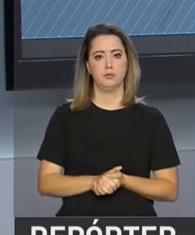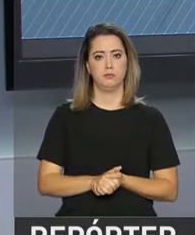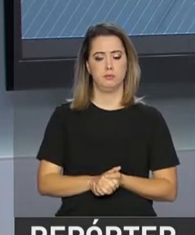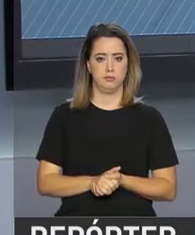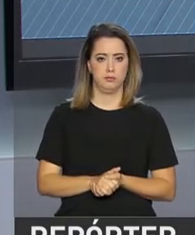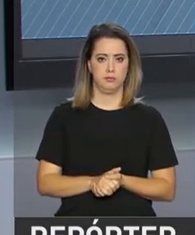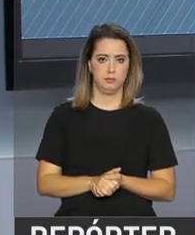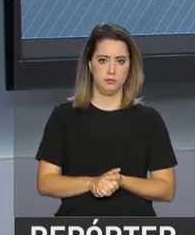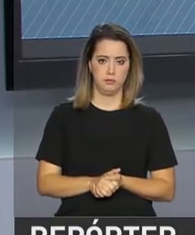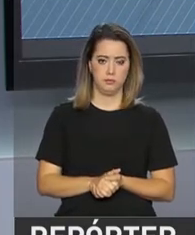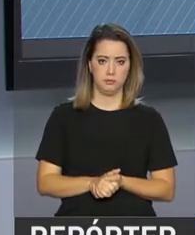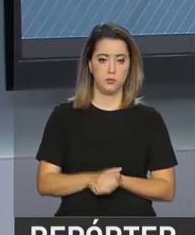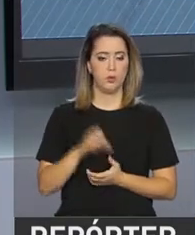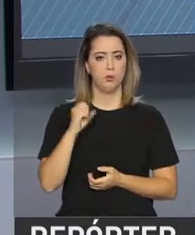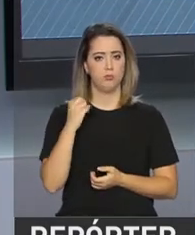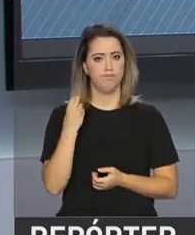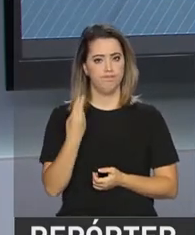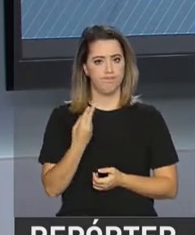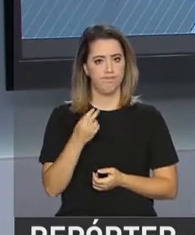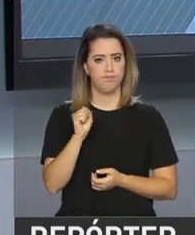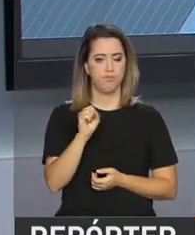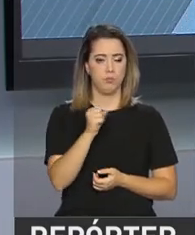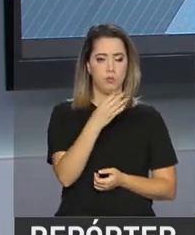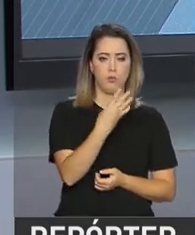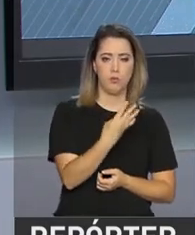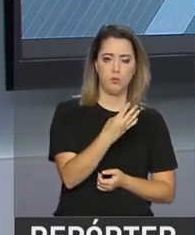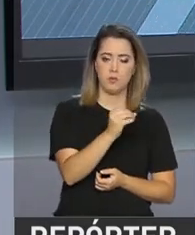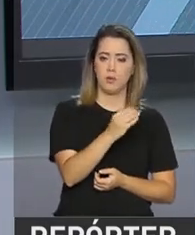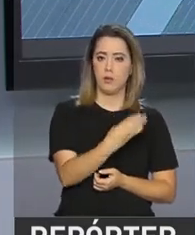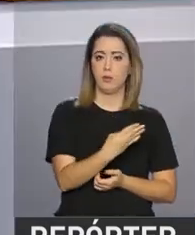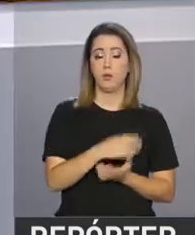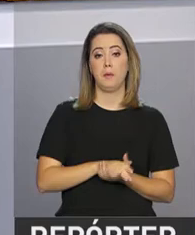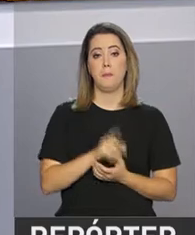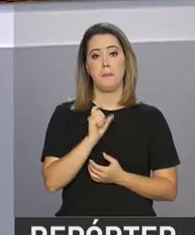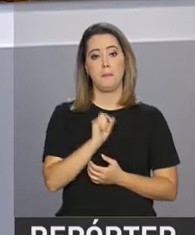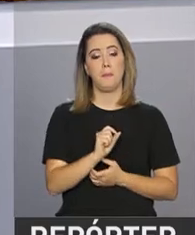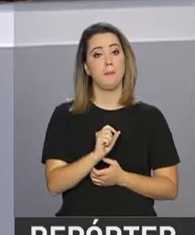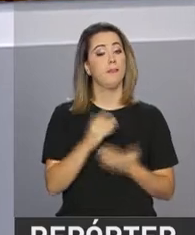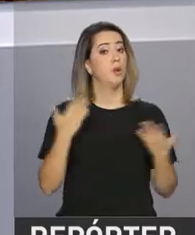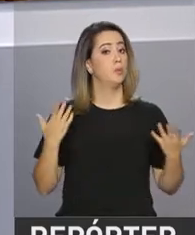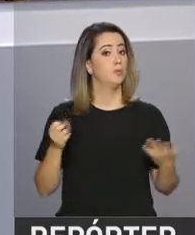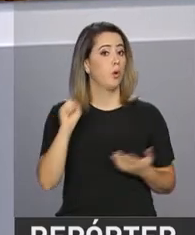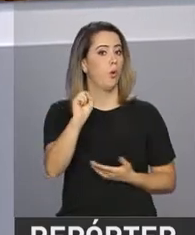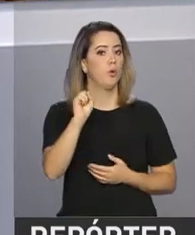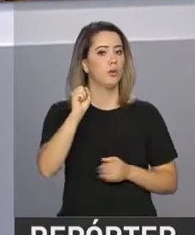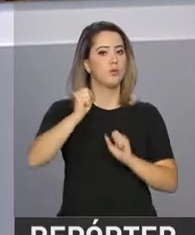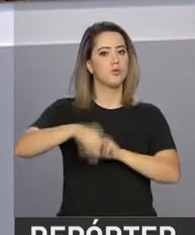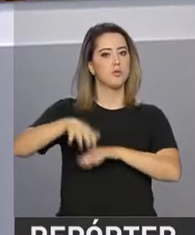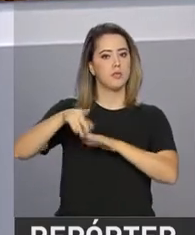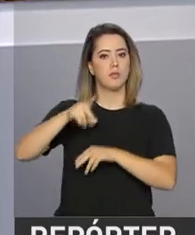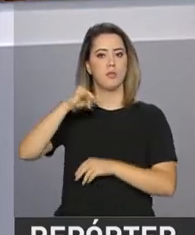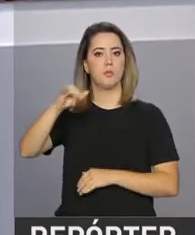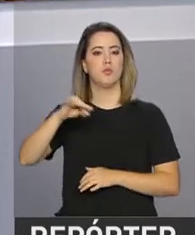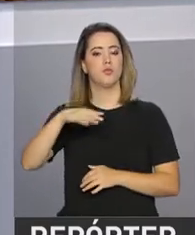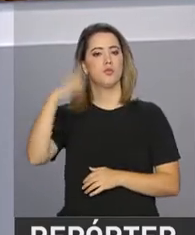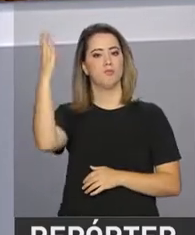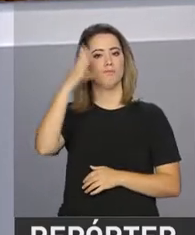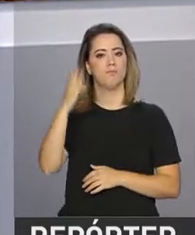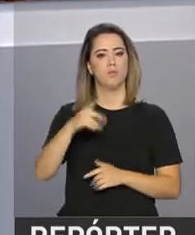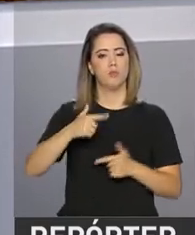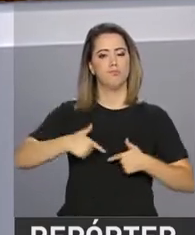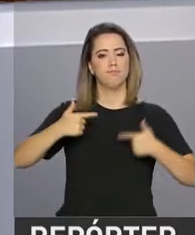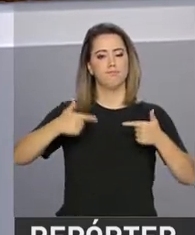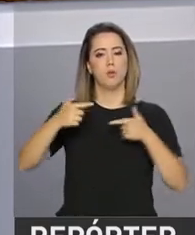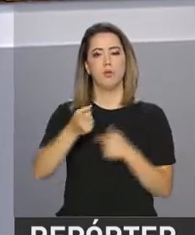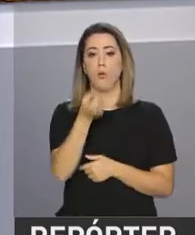8 803 ou 8804 8 de setembro é o dia nacional de luta por